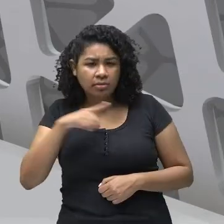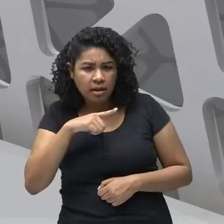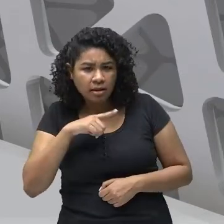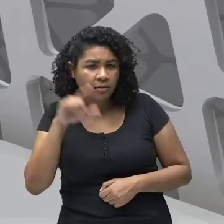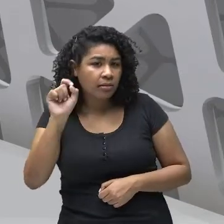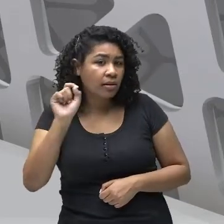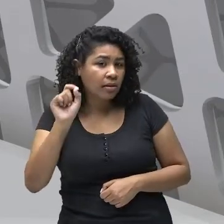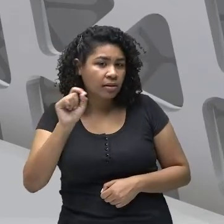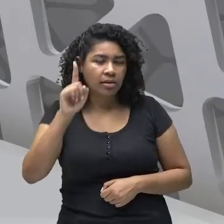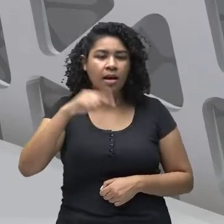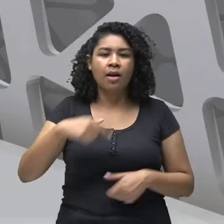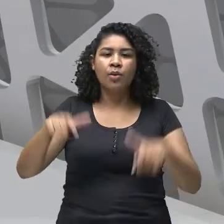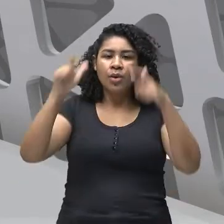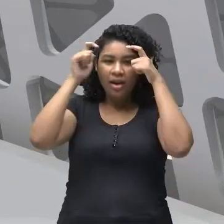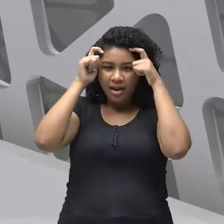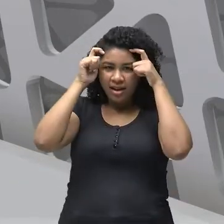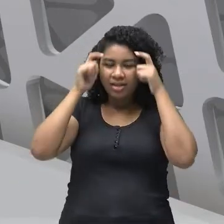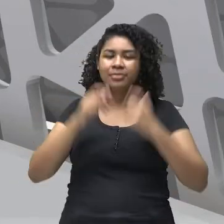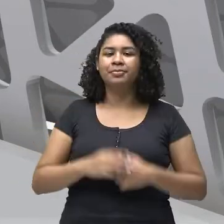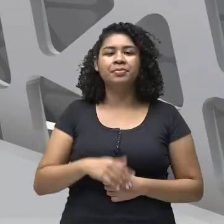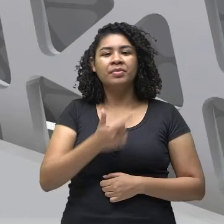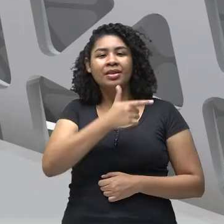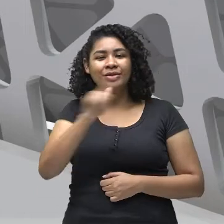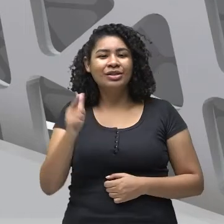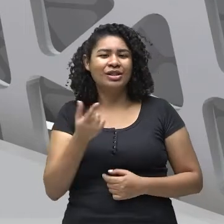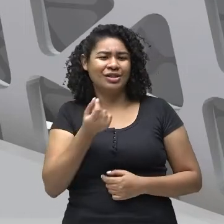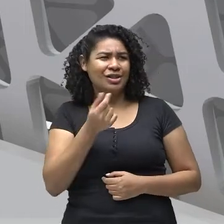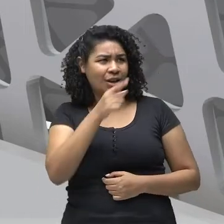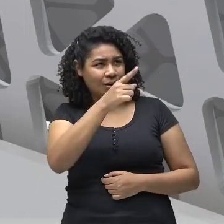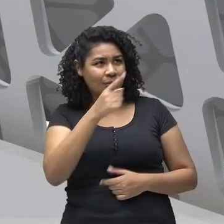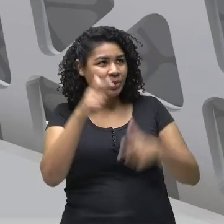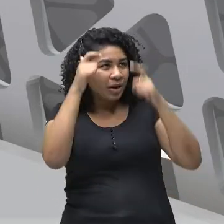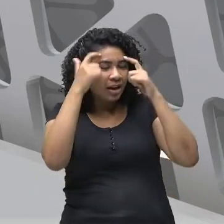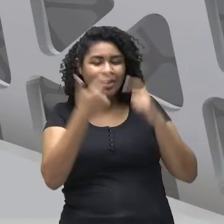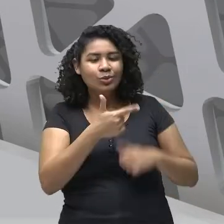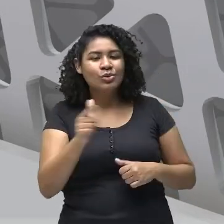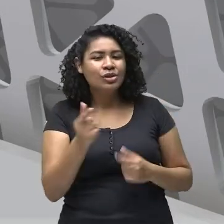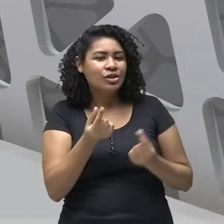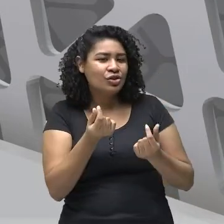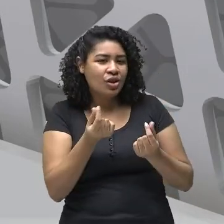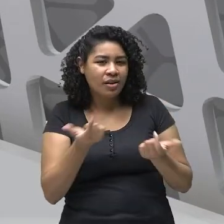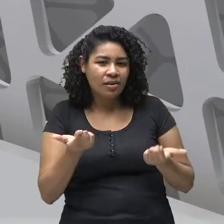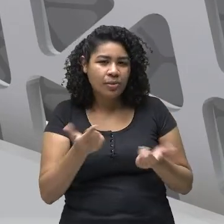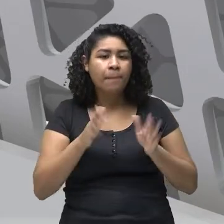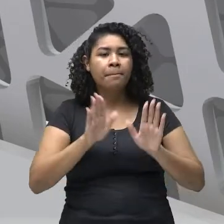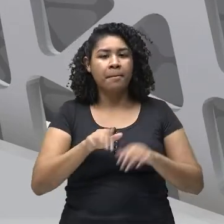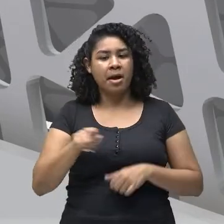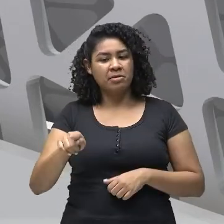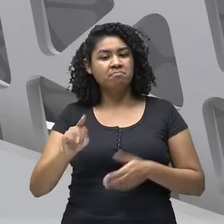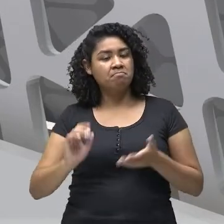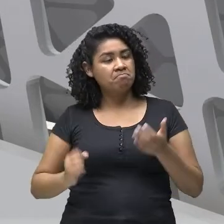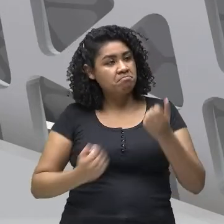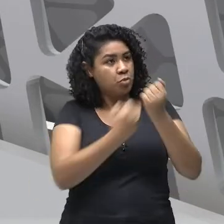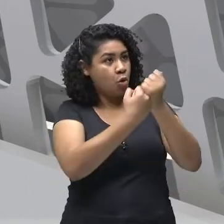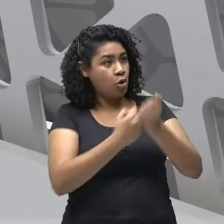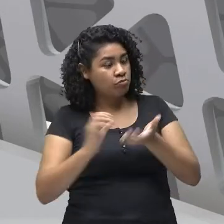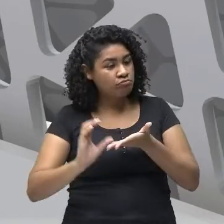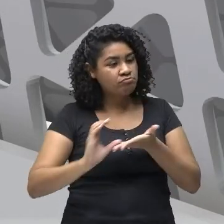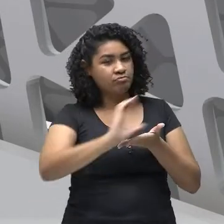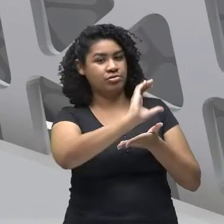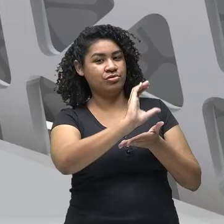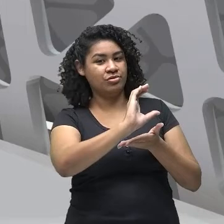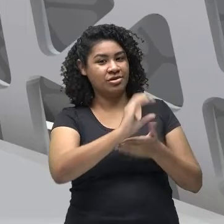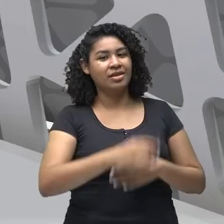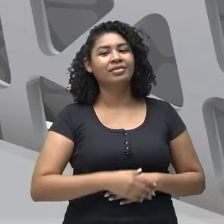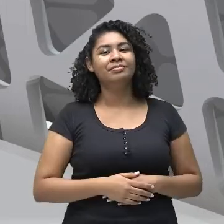recursos financeiros, não tivesse como fazer aquilo só, mas com o apoio da